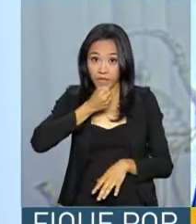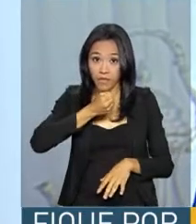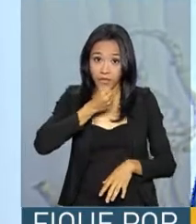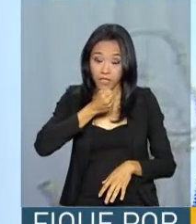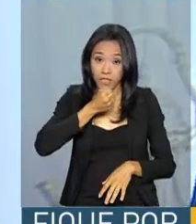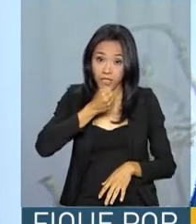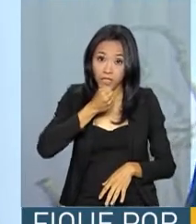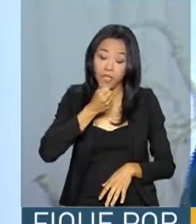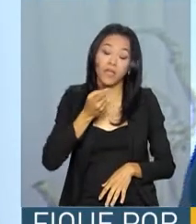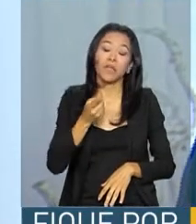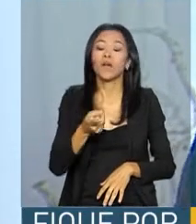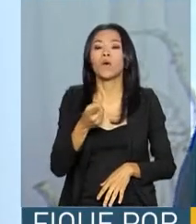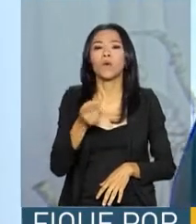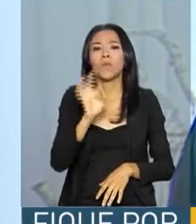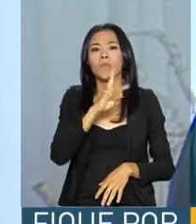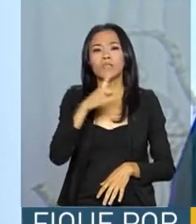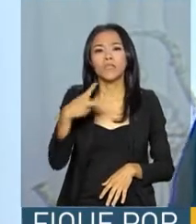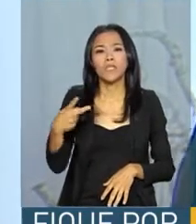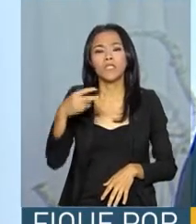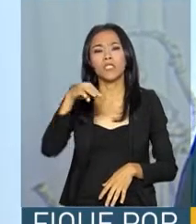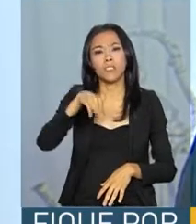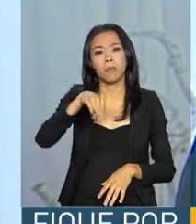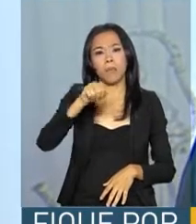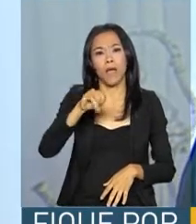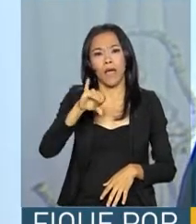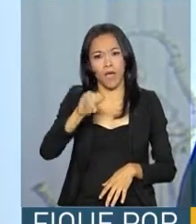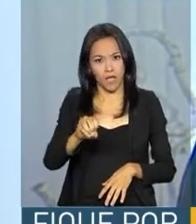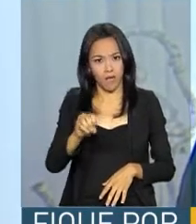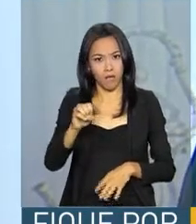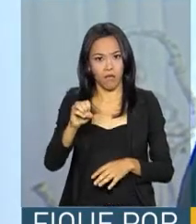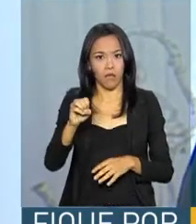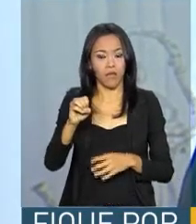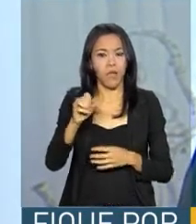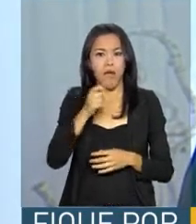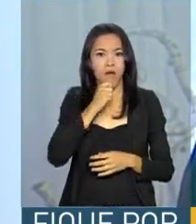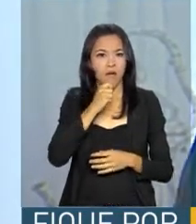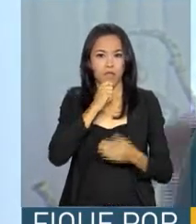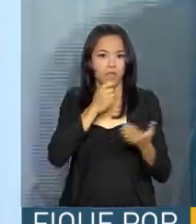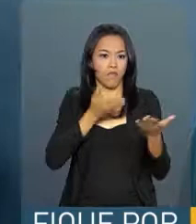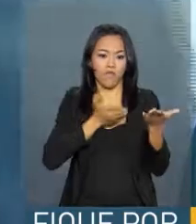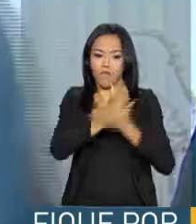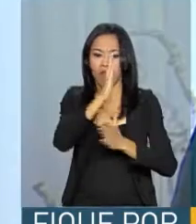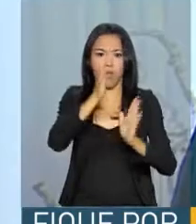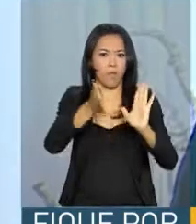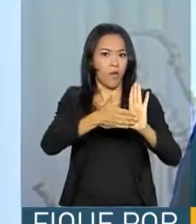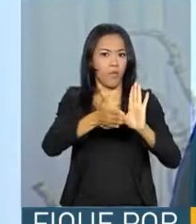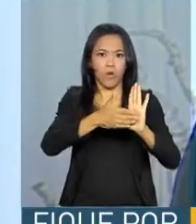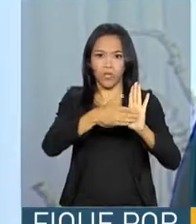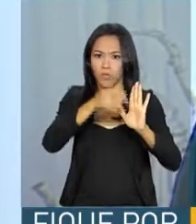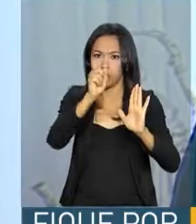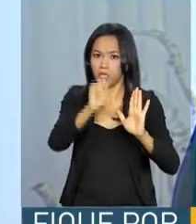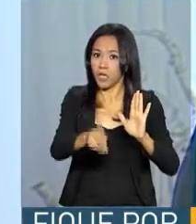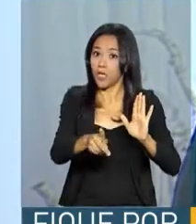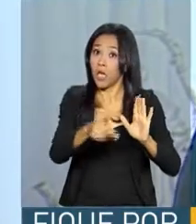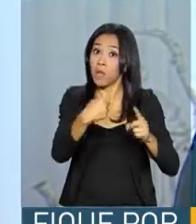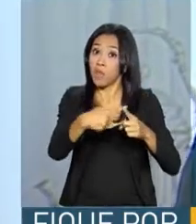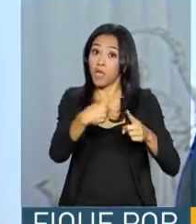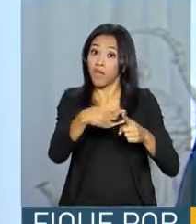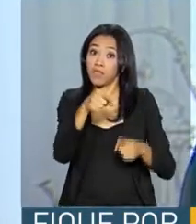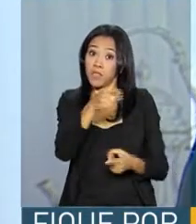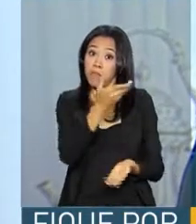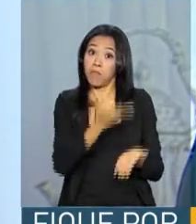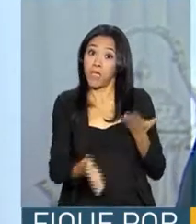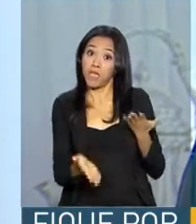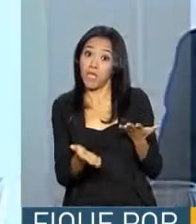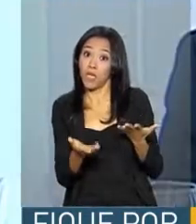Rodrigo Maia disse que a reforma da Previdência não foi aprovada porque o senhor perdeu ali um pouco do seu capital